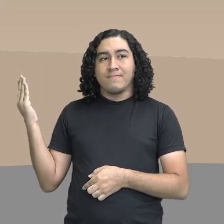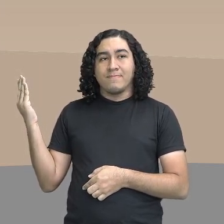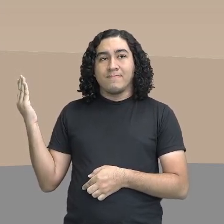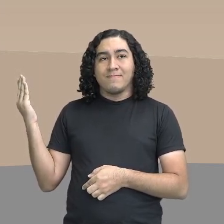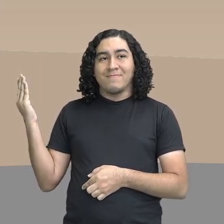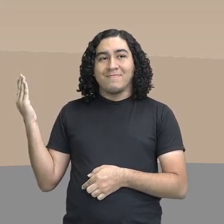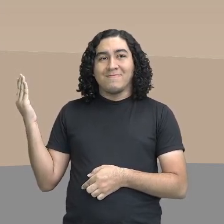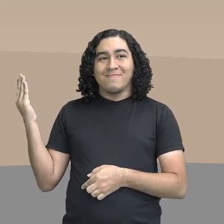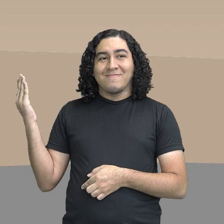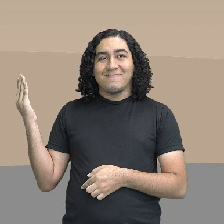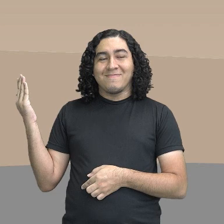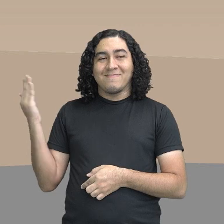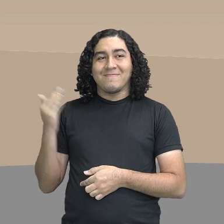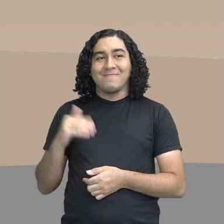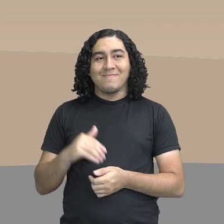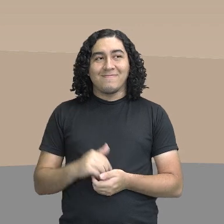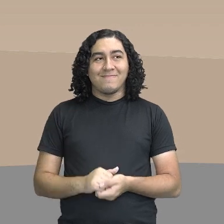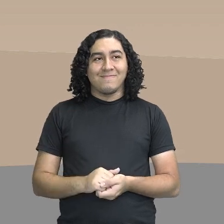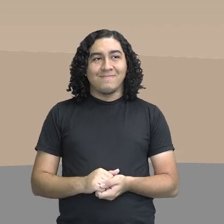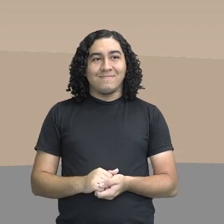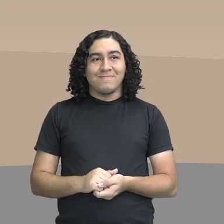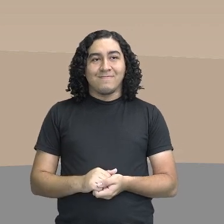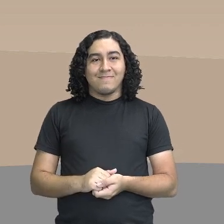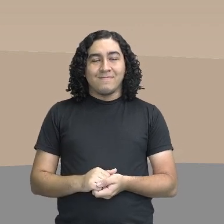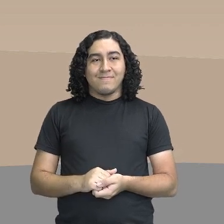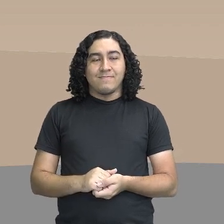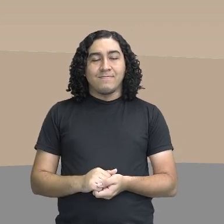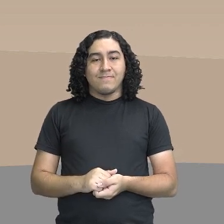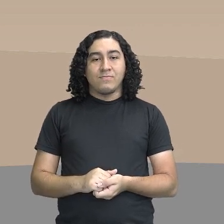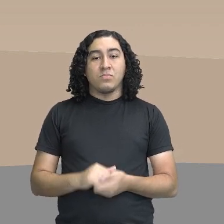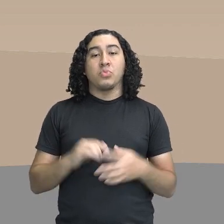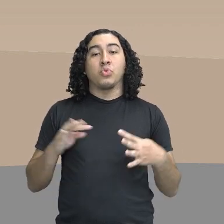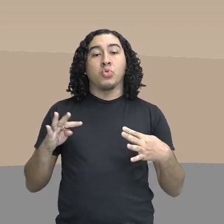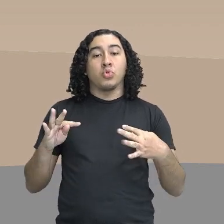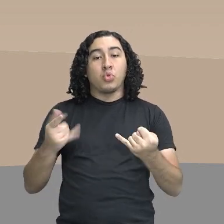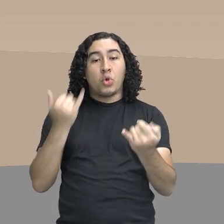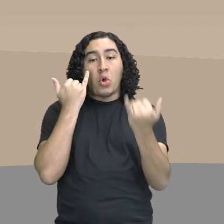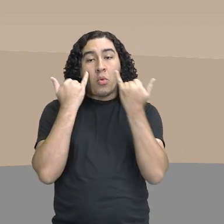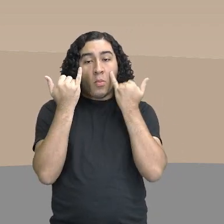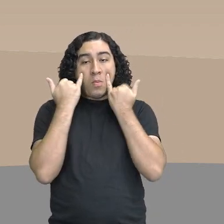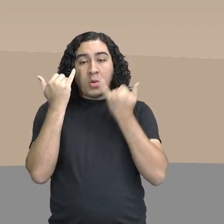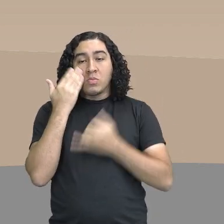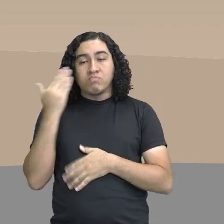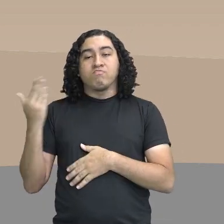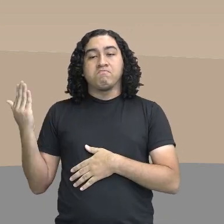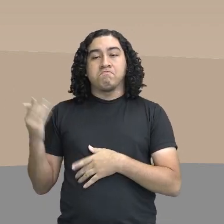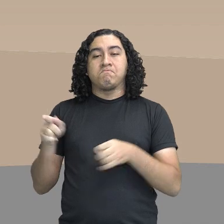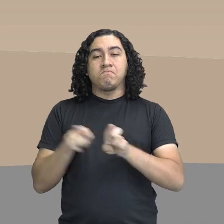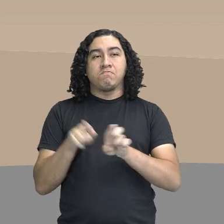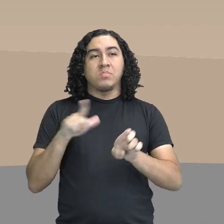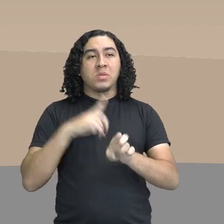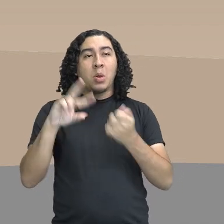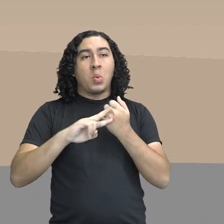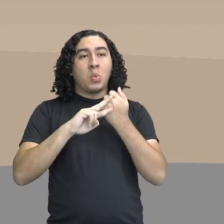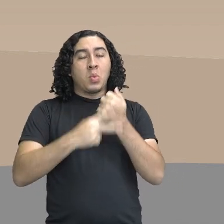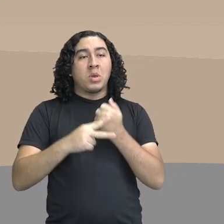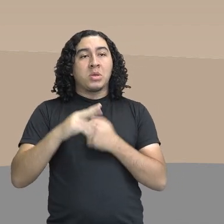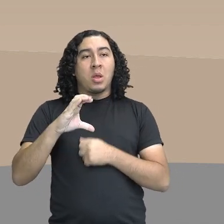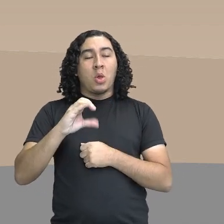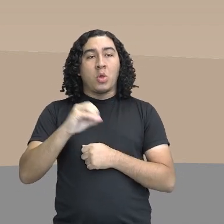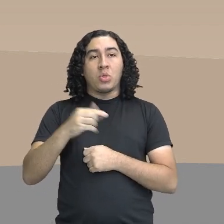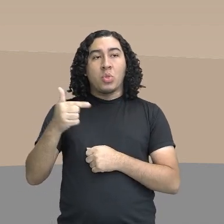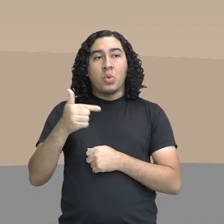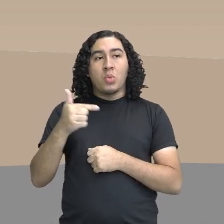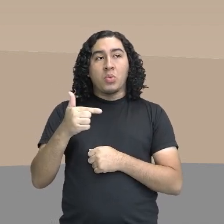Então nós temos aí, além dessas informações, o impacto desse CO2 é a emissão desses